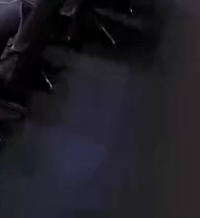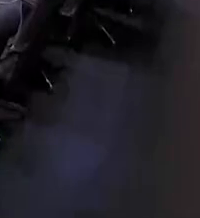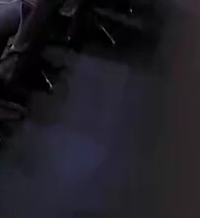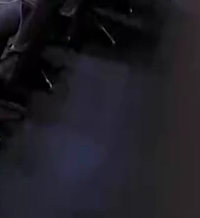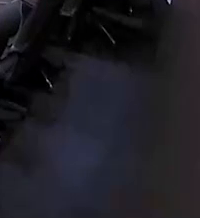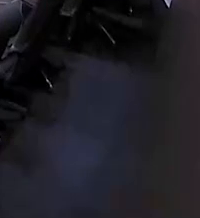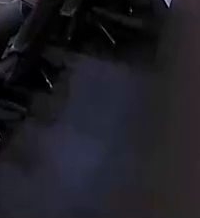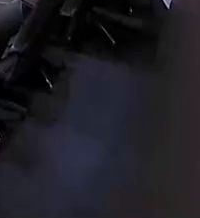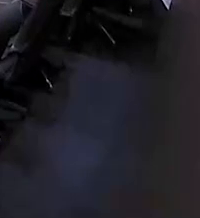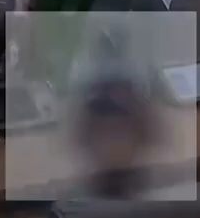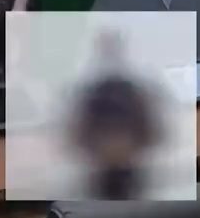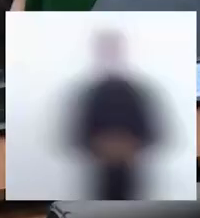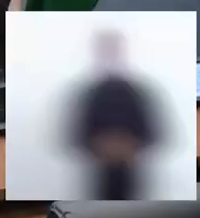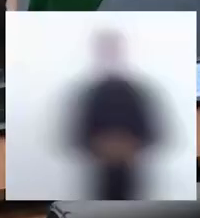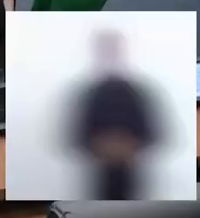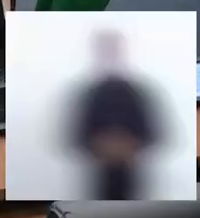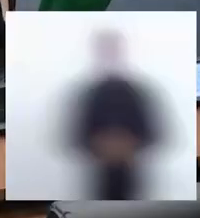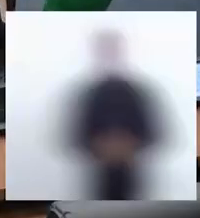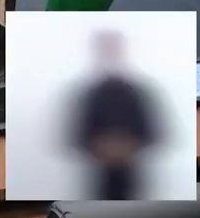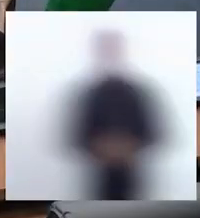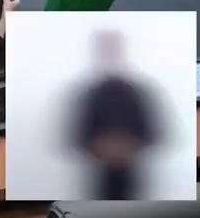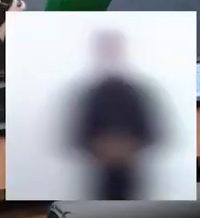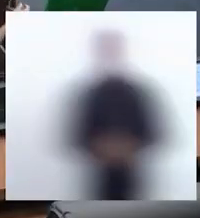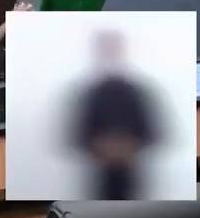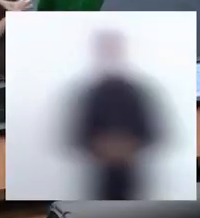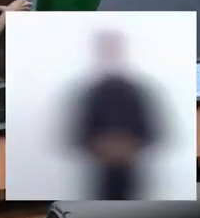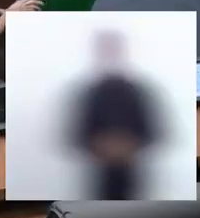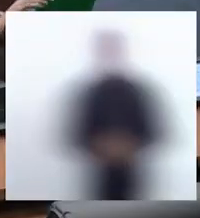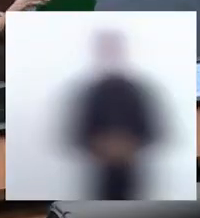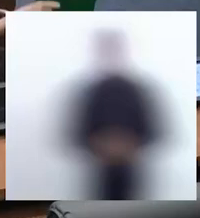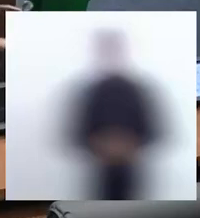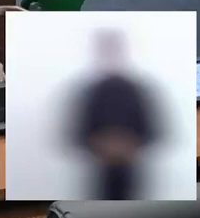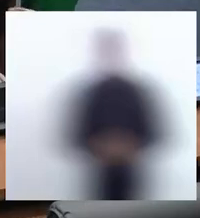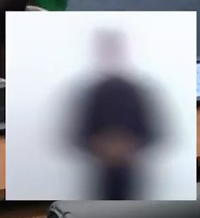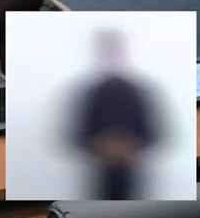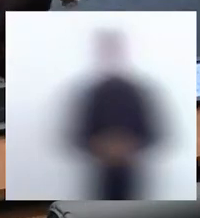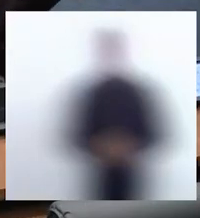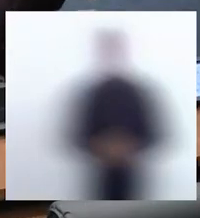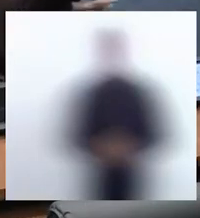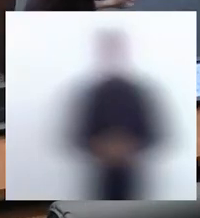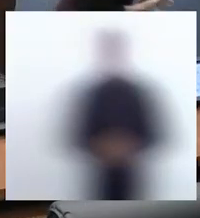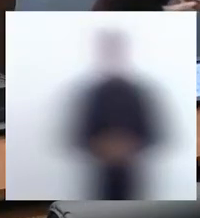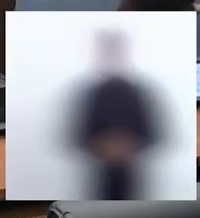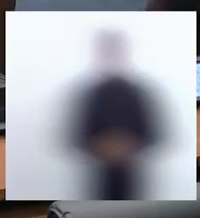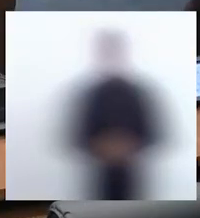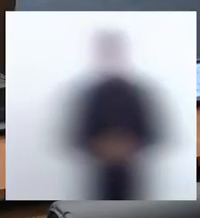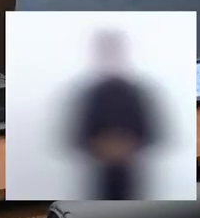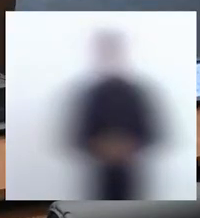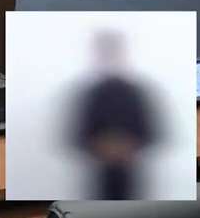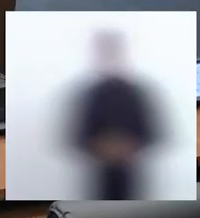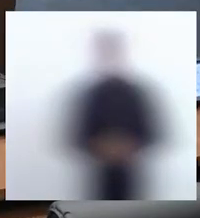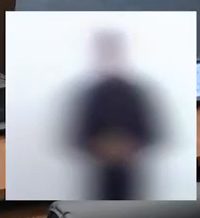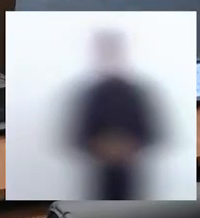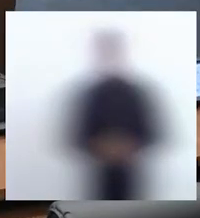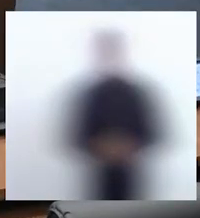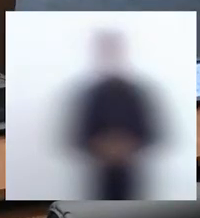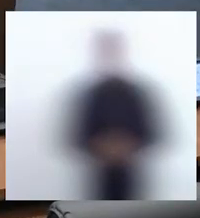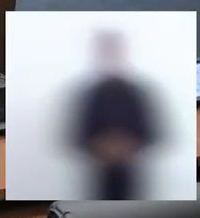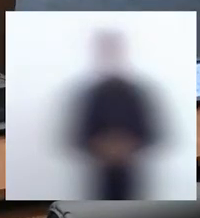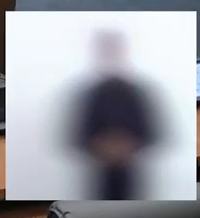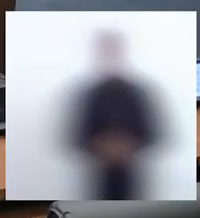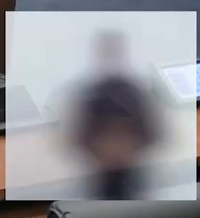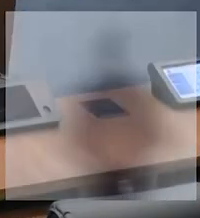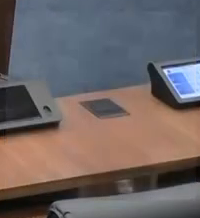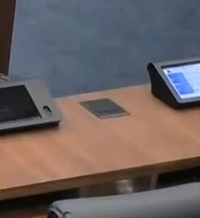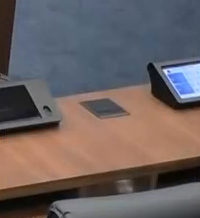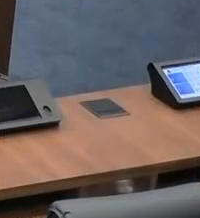Está reaberta a sessão, passa-se a ordem do dia. Boa tarde a todas e todos, boa tarde Tia Ju,